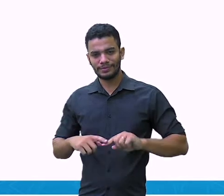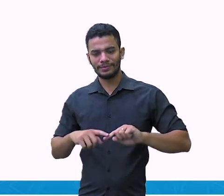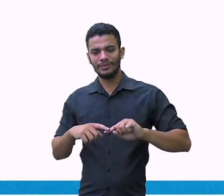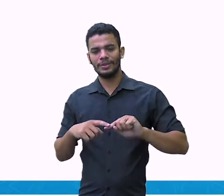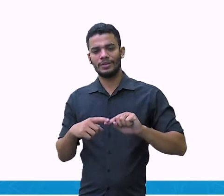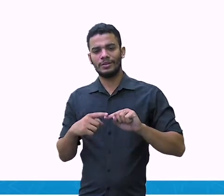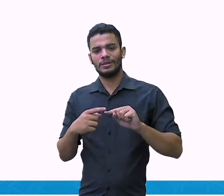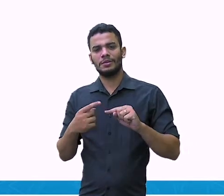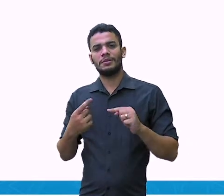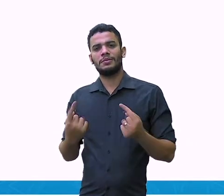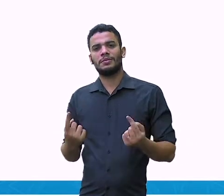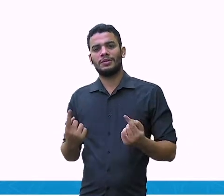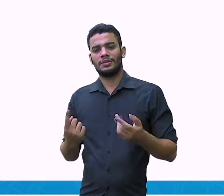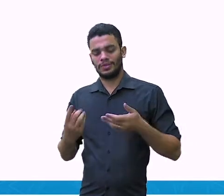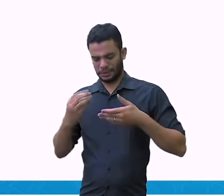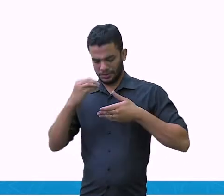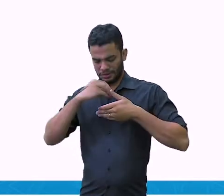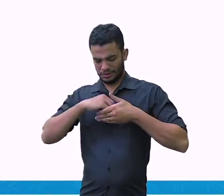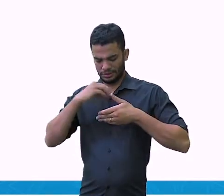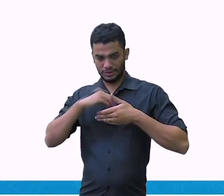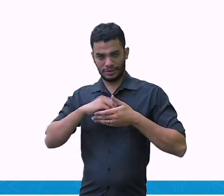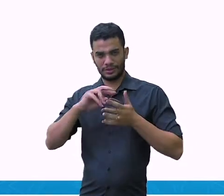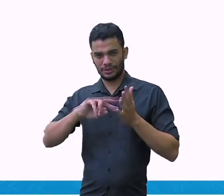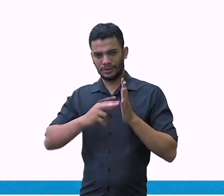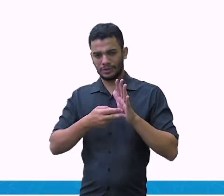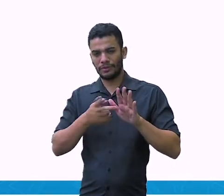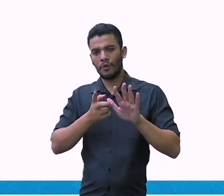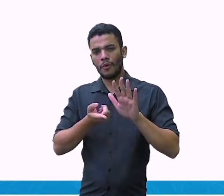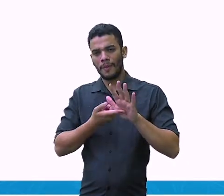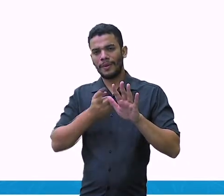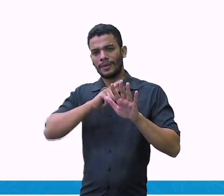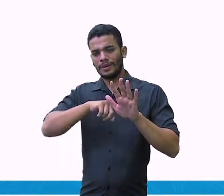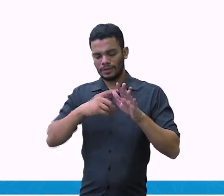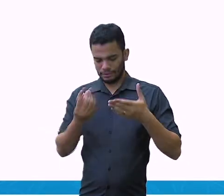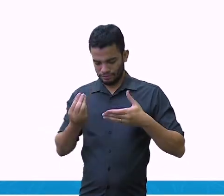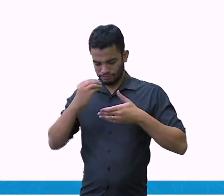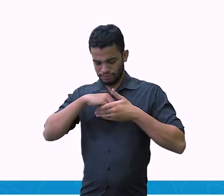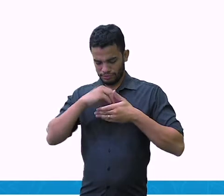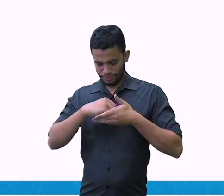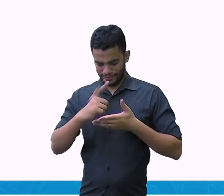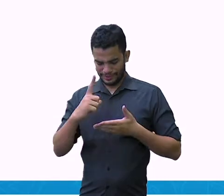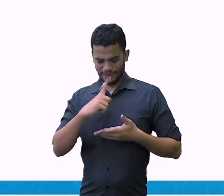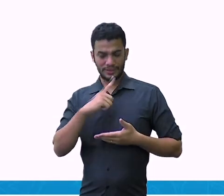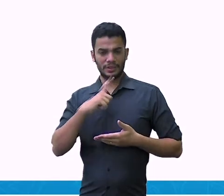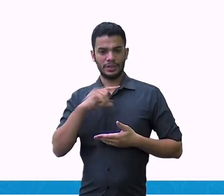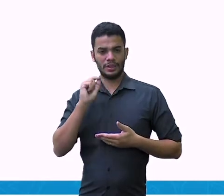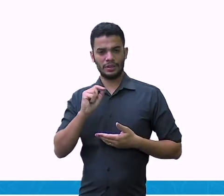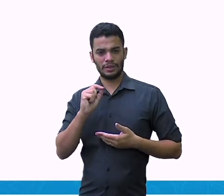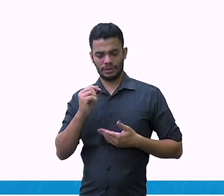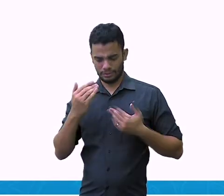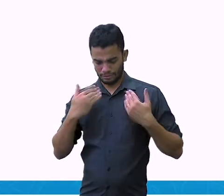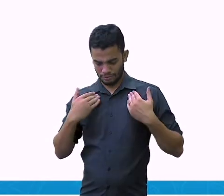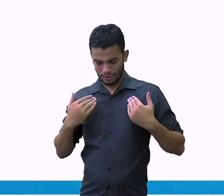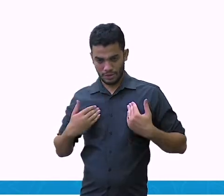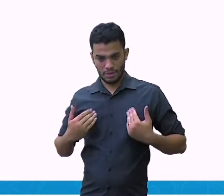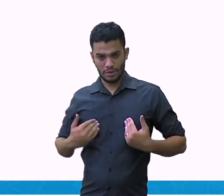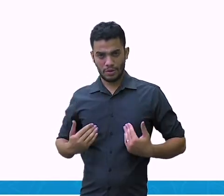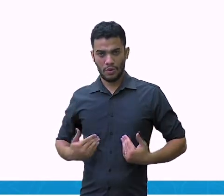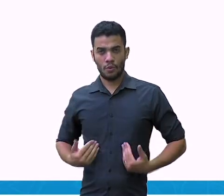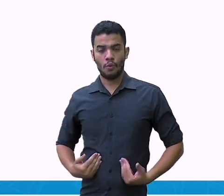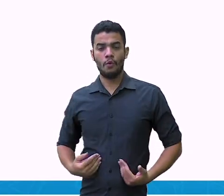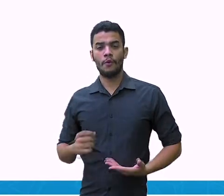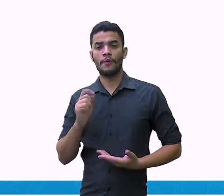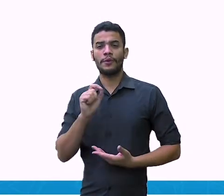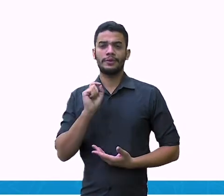que me compõe, quais os níveis que eu tenho. E aí, você